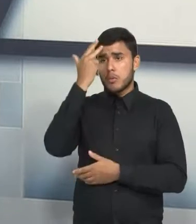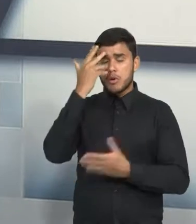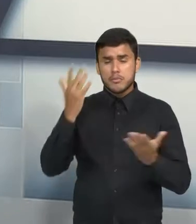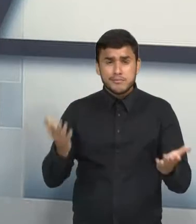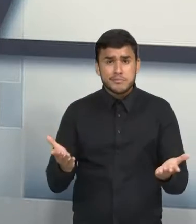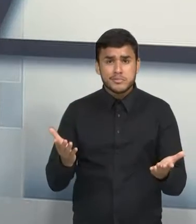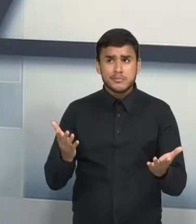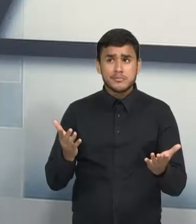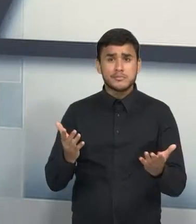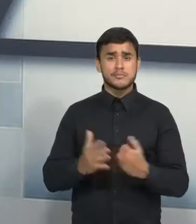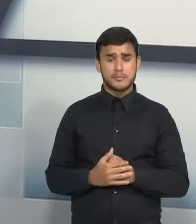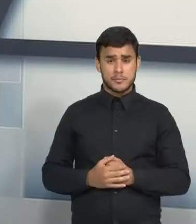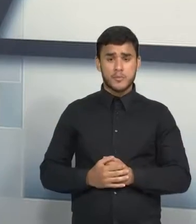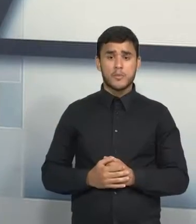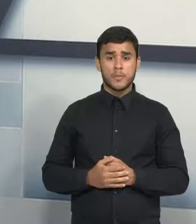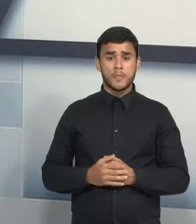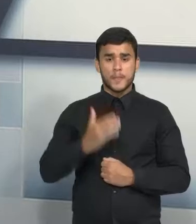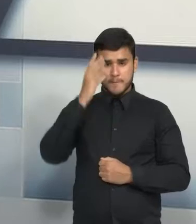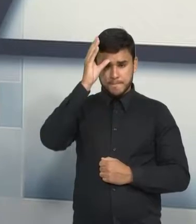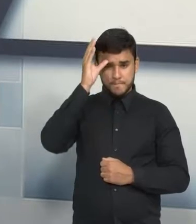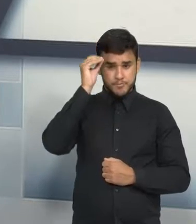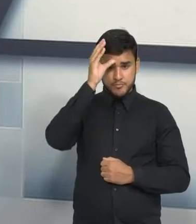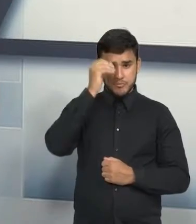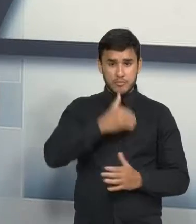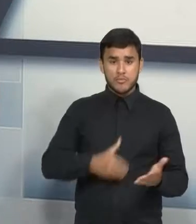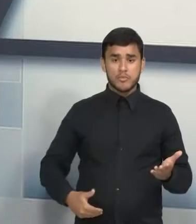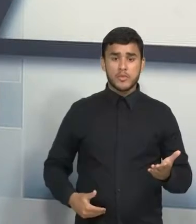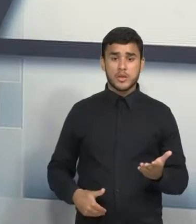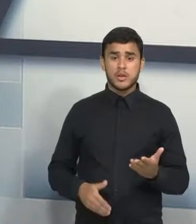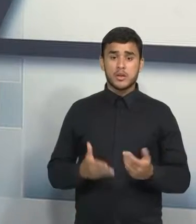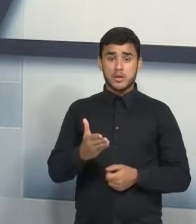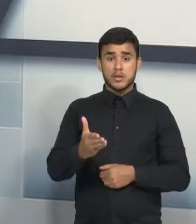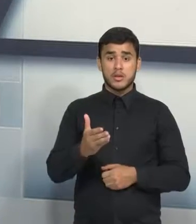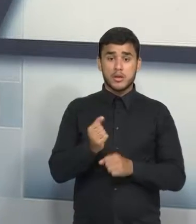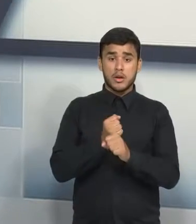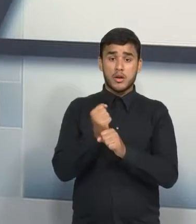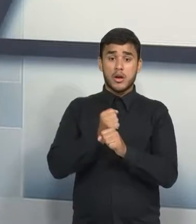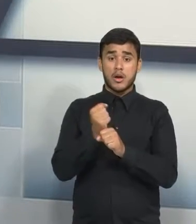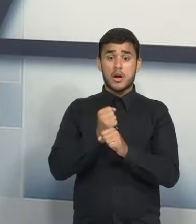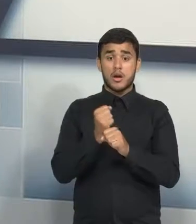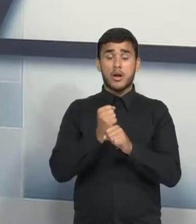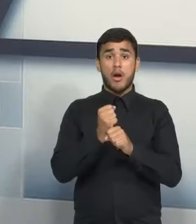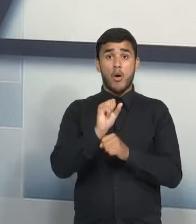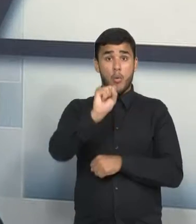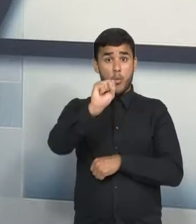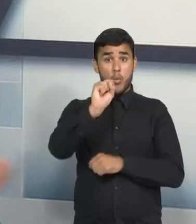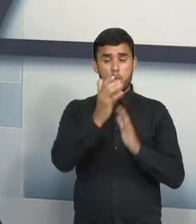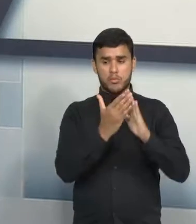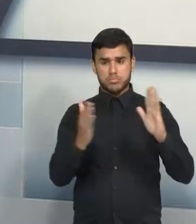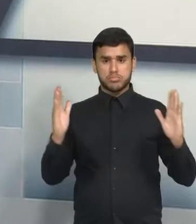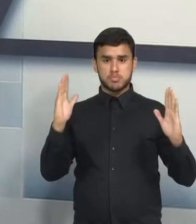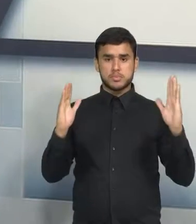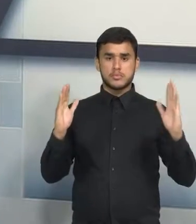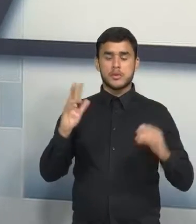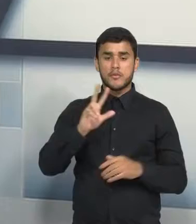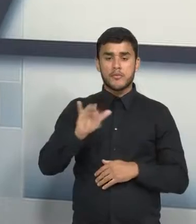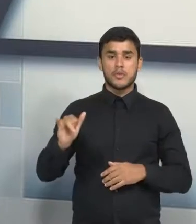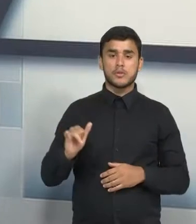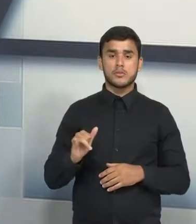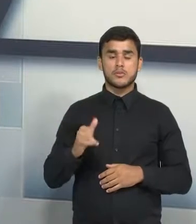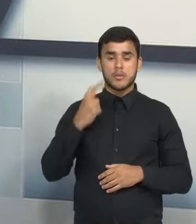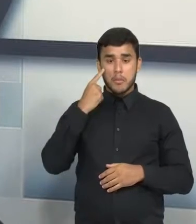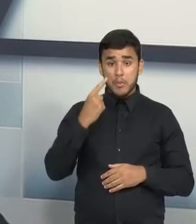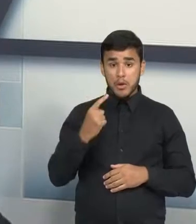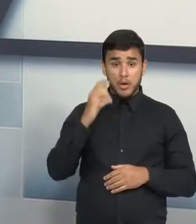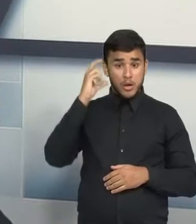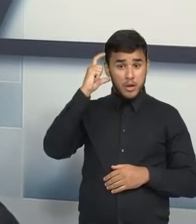ninguém, só o governador Camilo, que deve estar empatando com ele aí, porque quando fizer 8 anos vai dar para fazer a avaliação, ninguém investiu na segurança tanto quanto o Cid